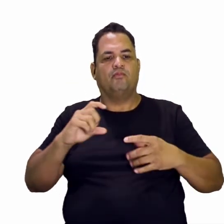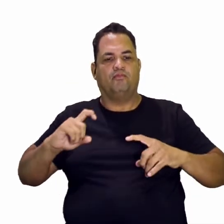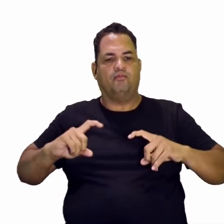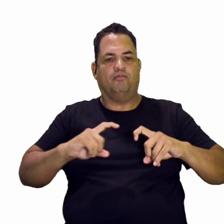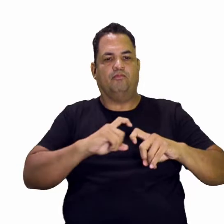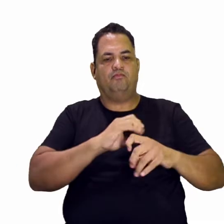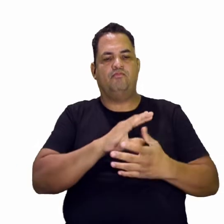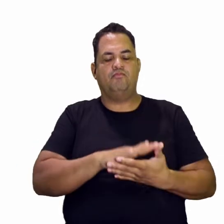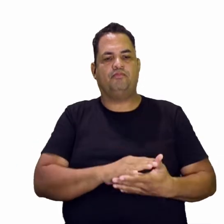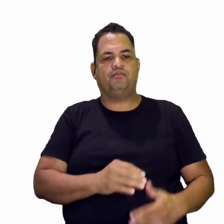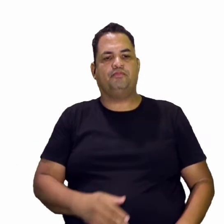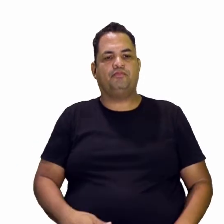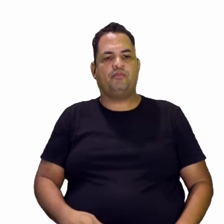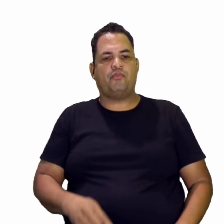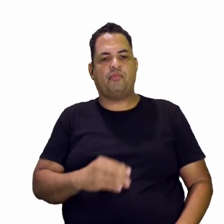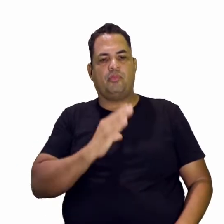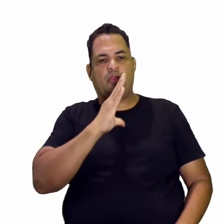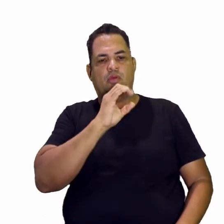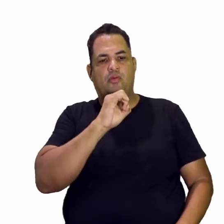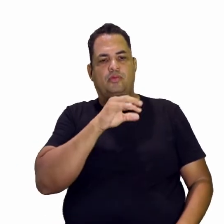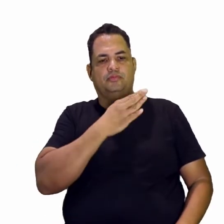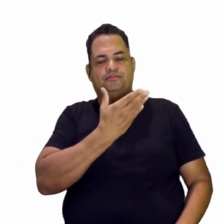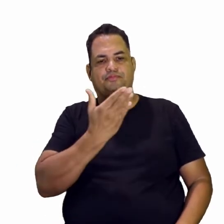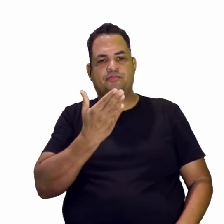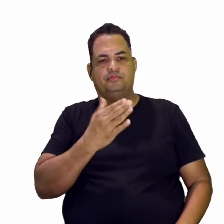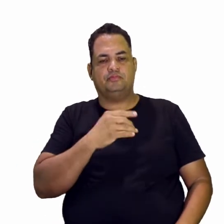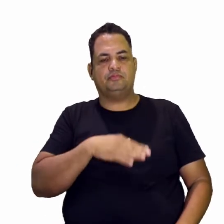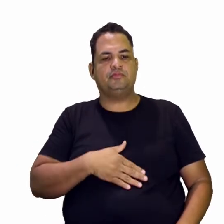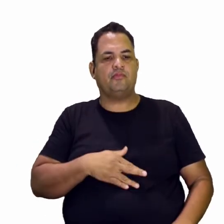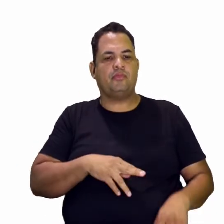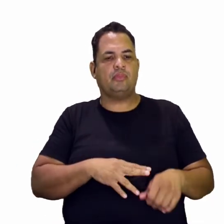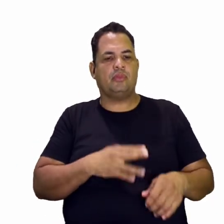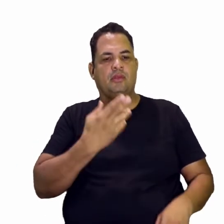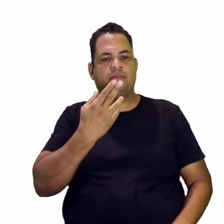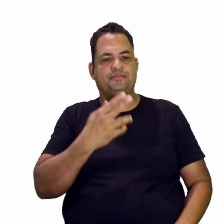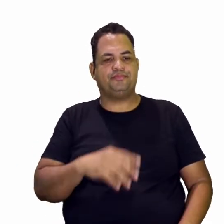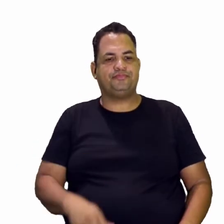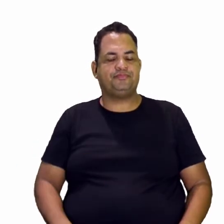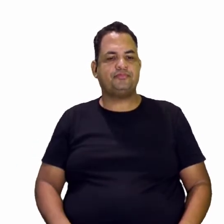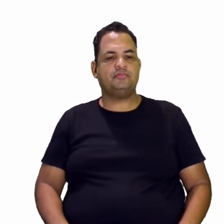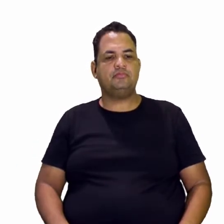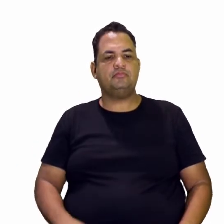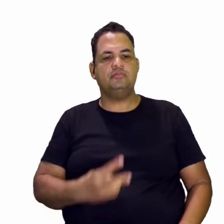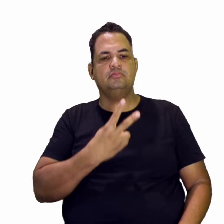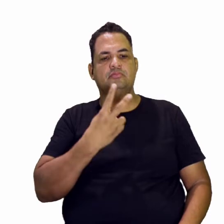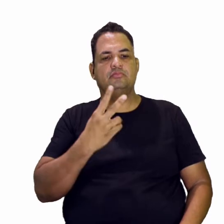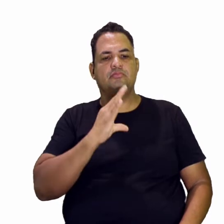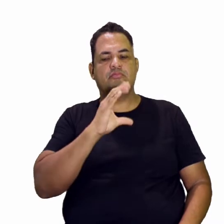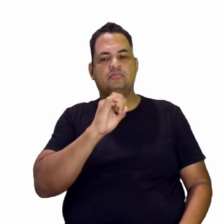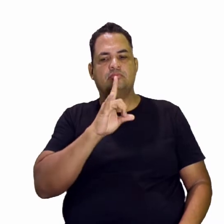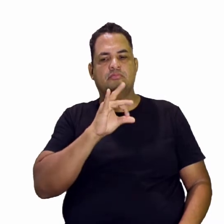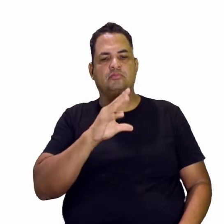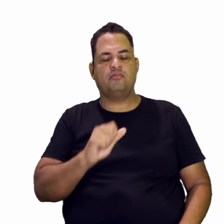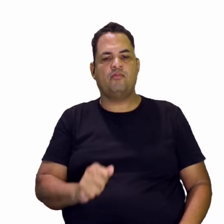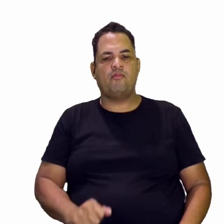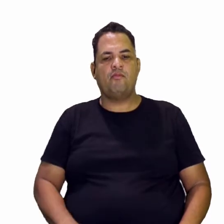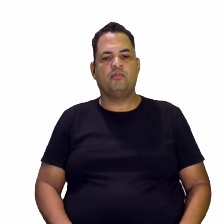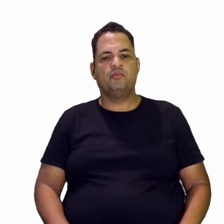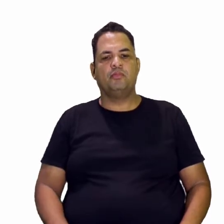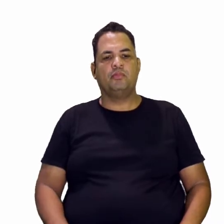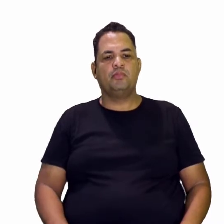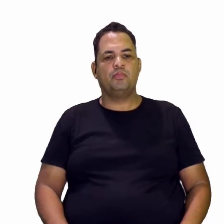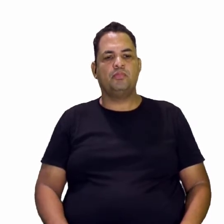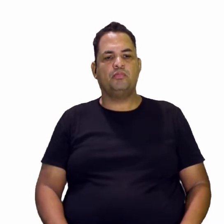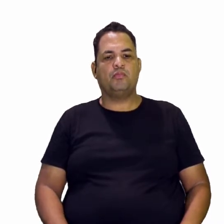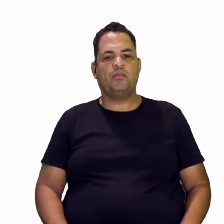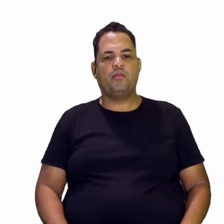bactérias. Então, elas podem estar em formas de cocos. Aqui elas têm diplococos, 2 coquinhos, elas podem estar estafilococos, estreptococos,